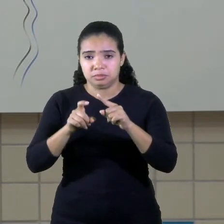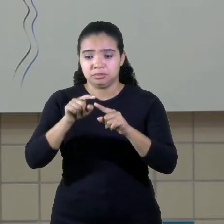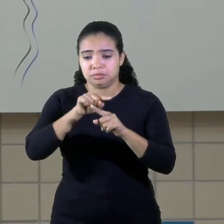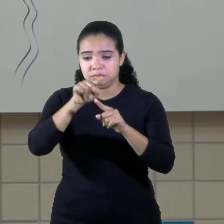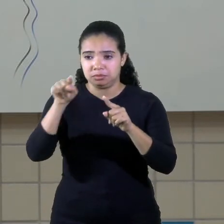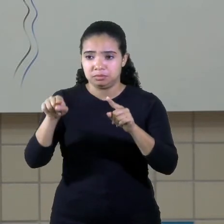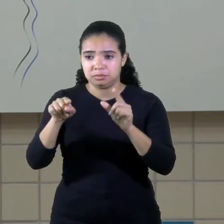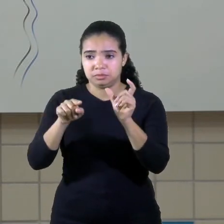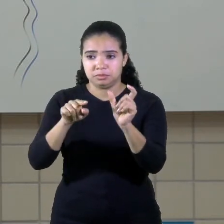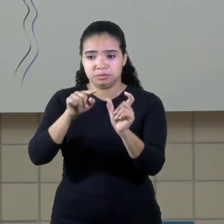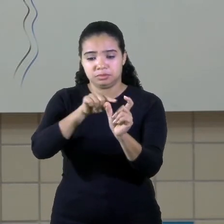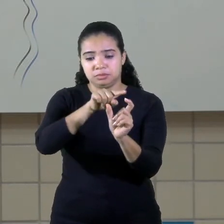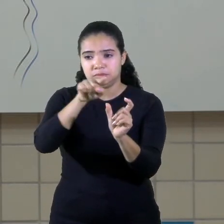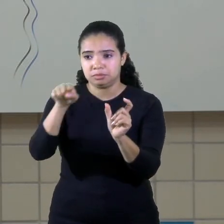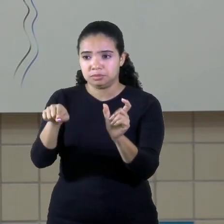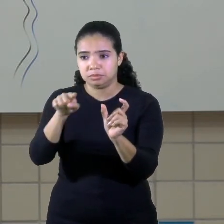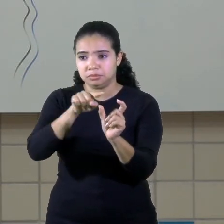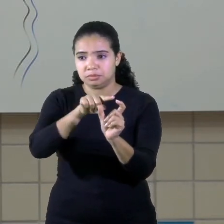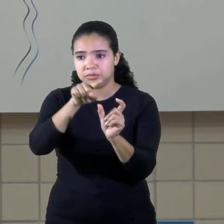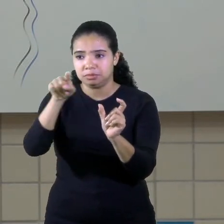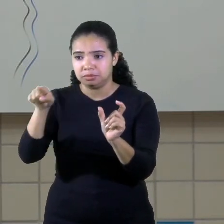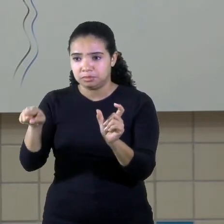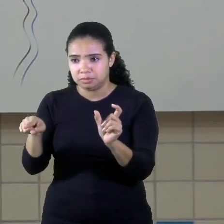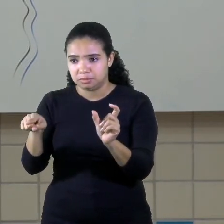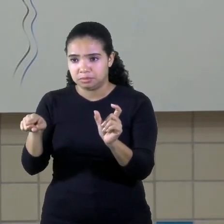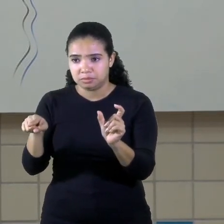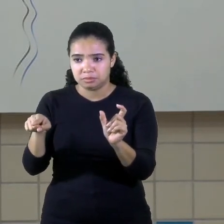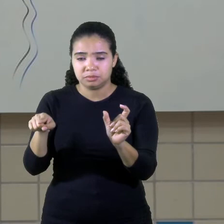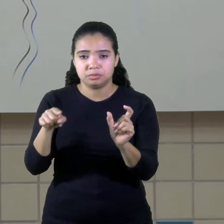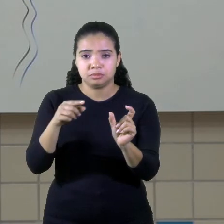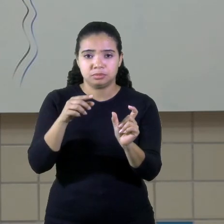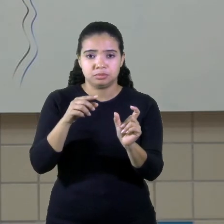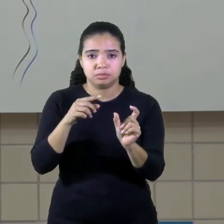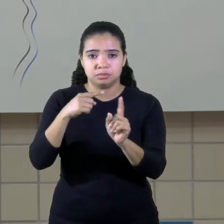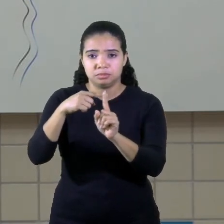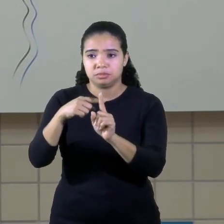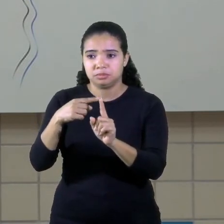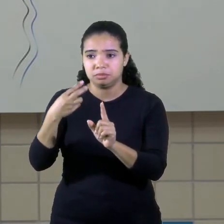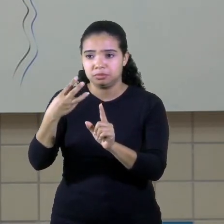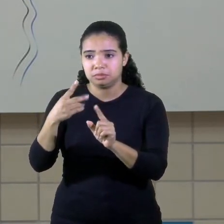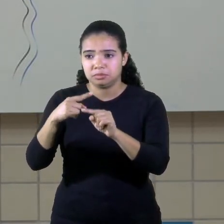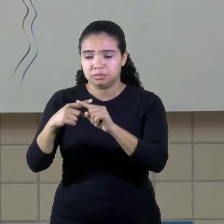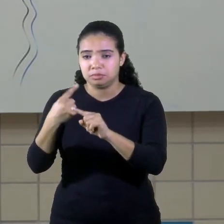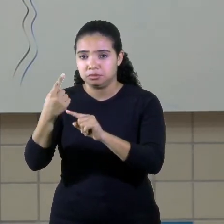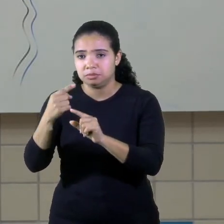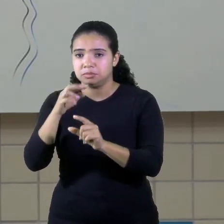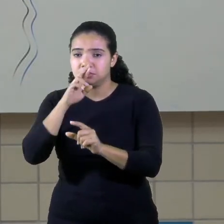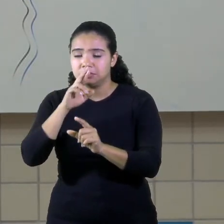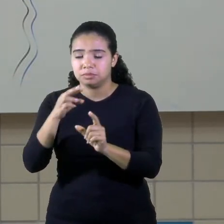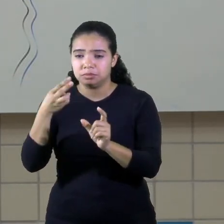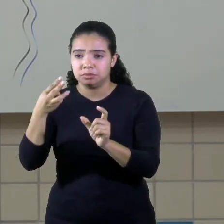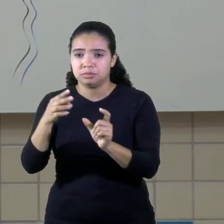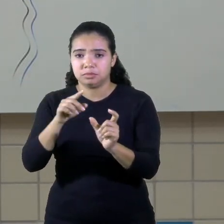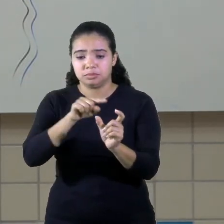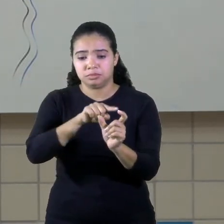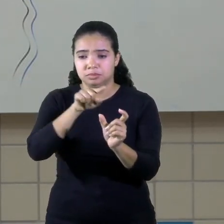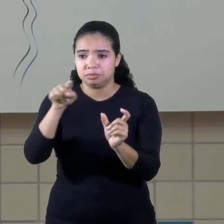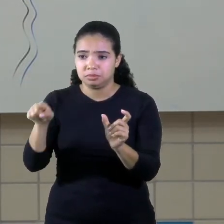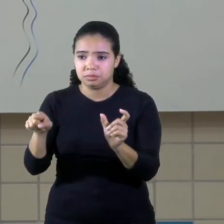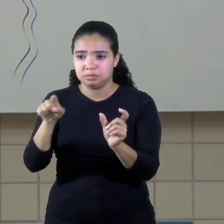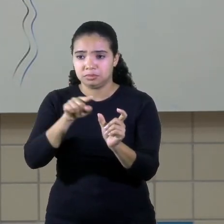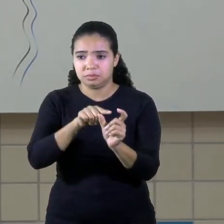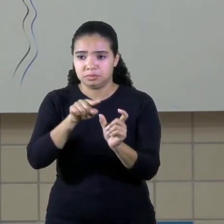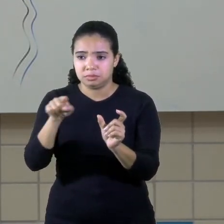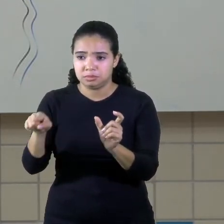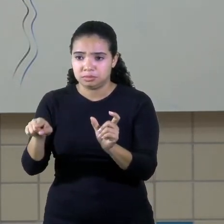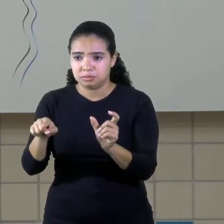3x, 3 vezes 1, 3. Tenham cuidado com o jogo de sinais. Sinais